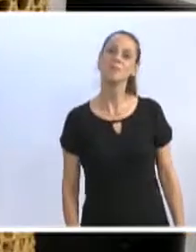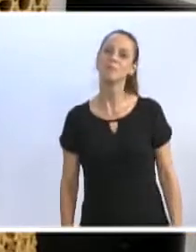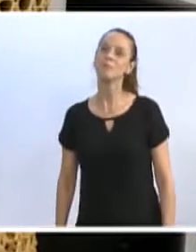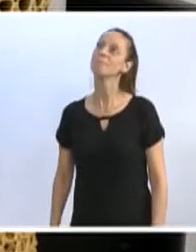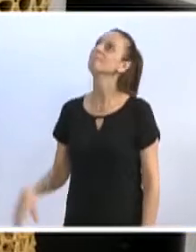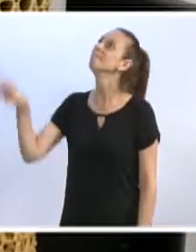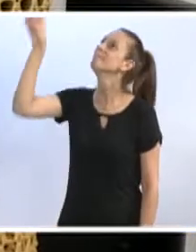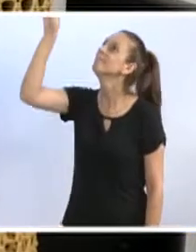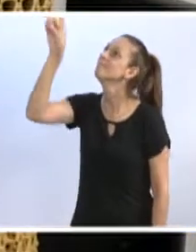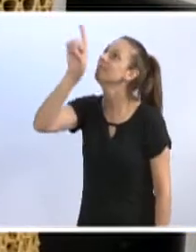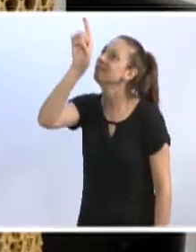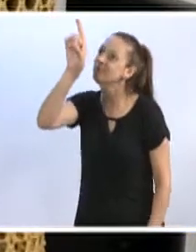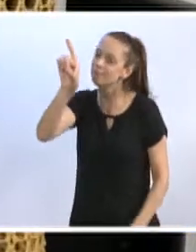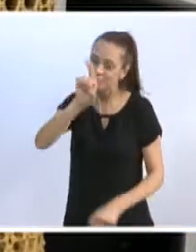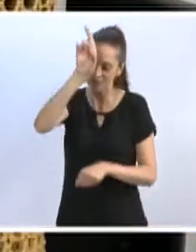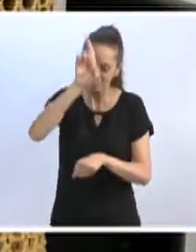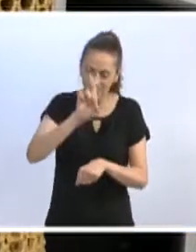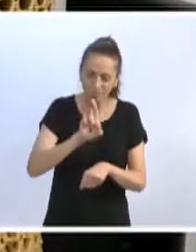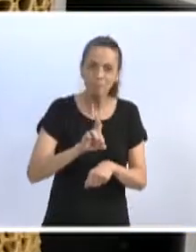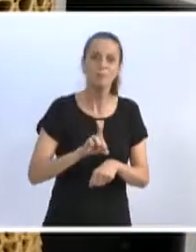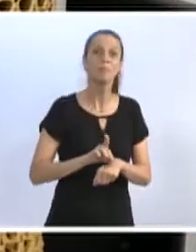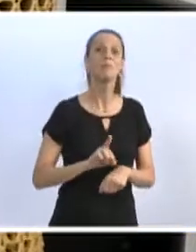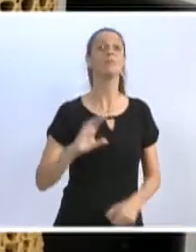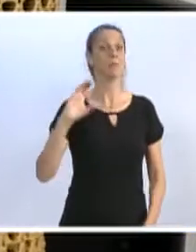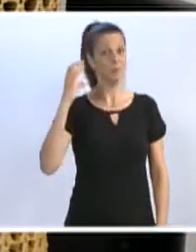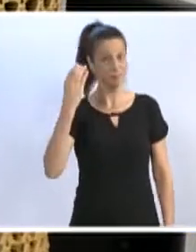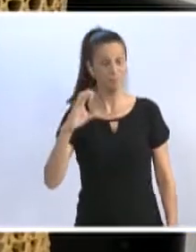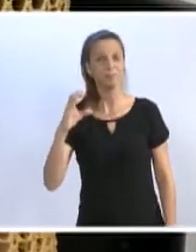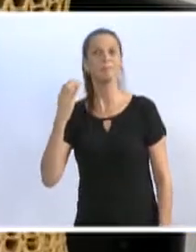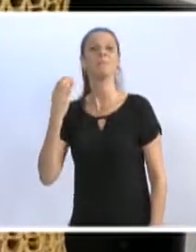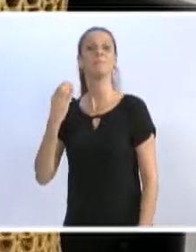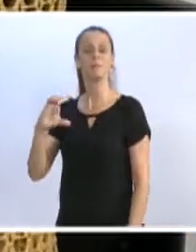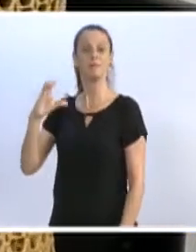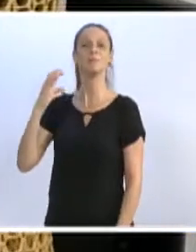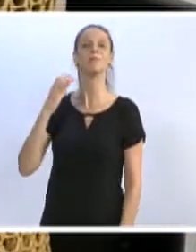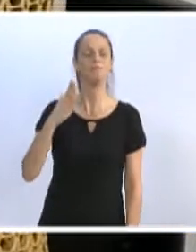Dono de toda a ciência,